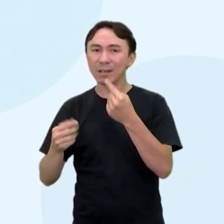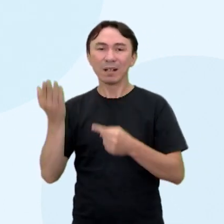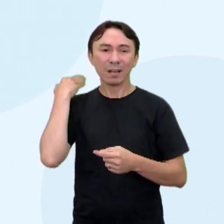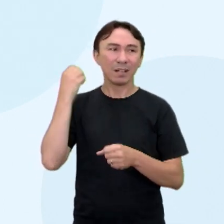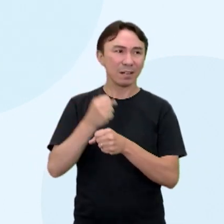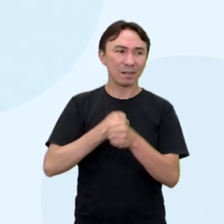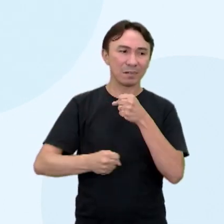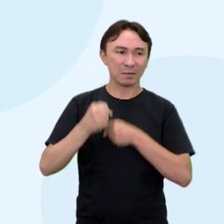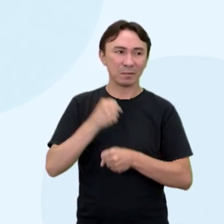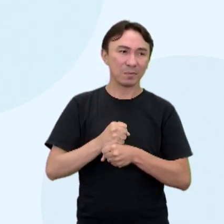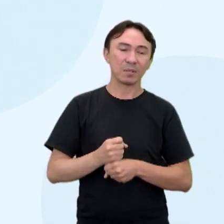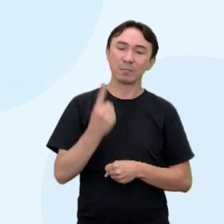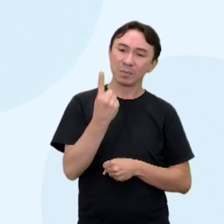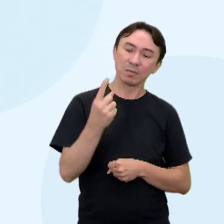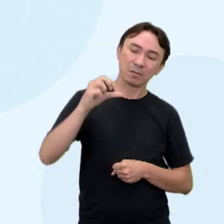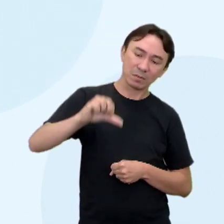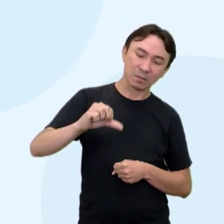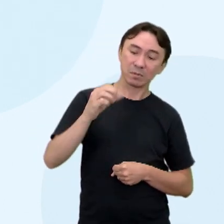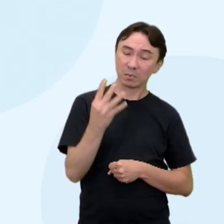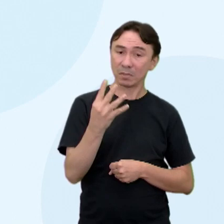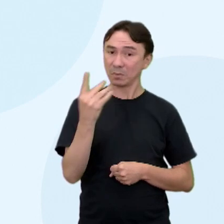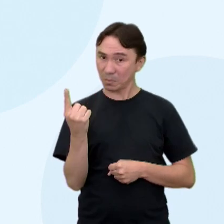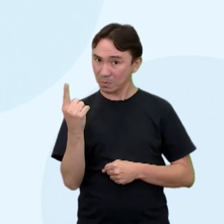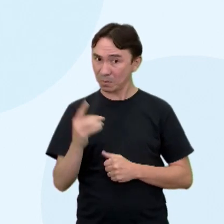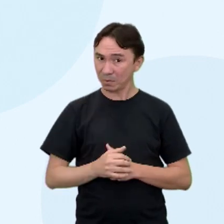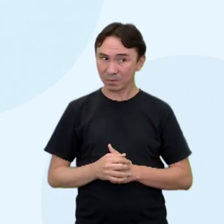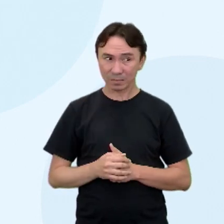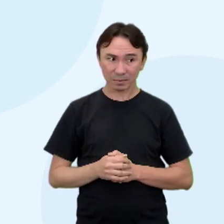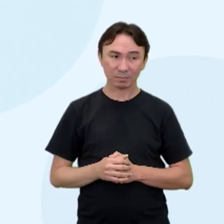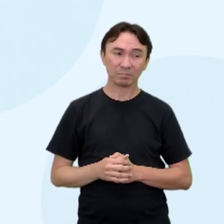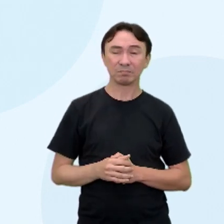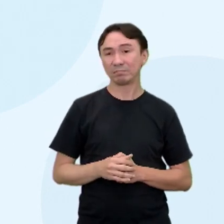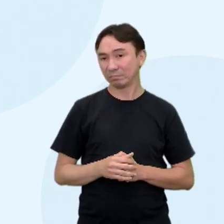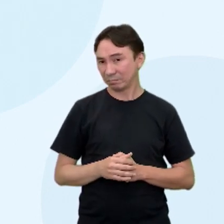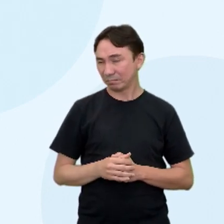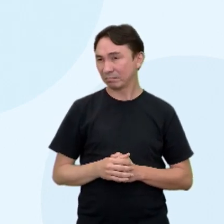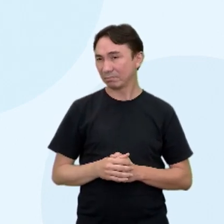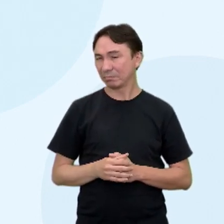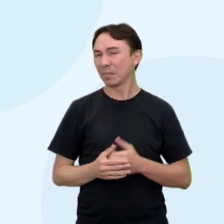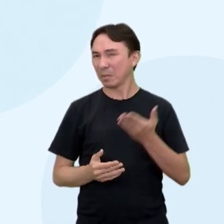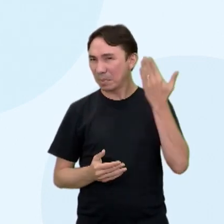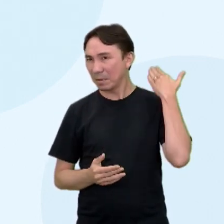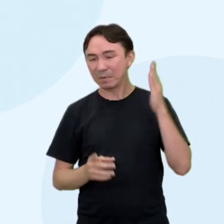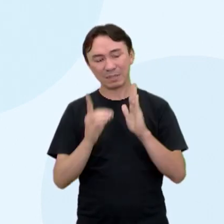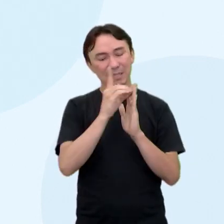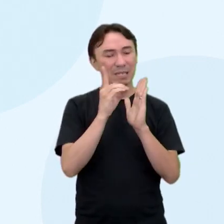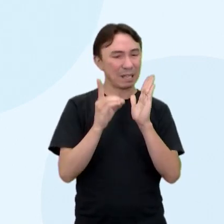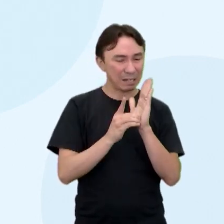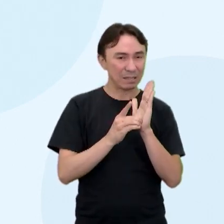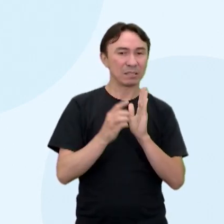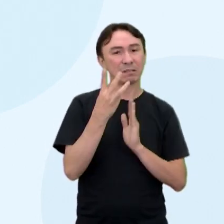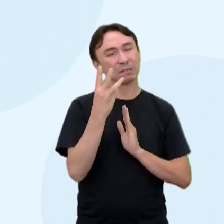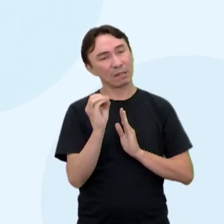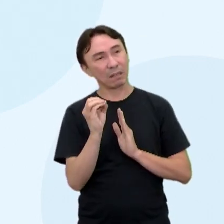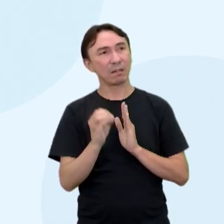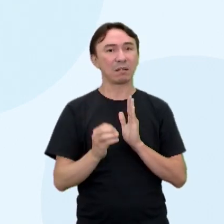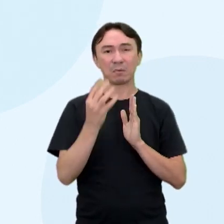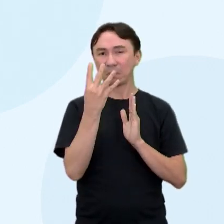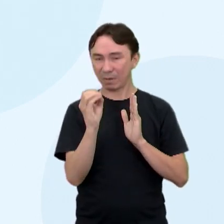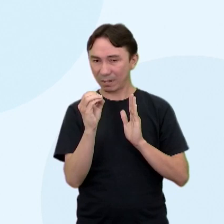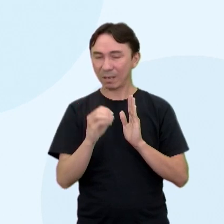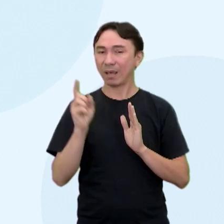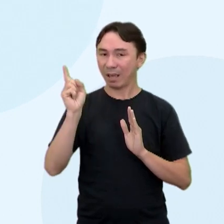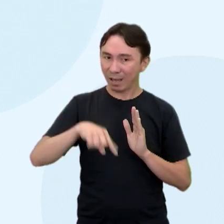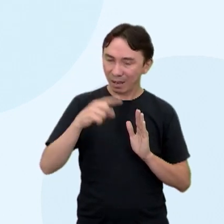quando o futebol feminino foi proibido? Então, a década de 30, 40 no Brasil, a gente está falando de governo